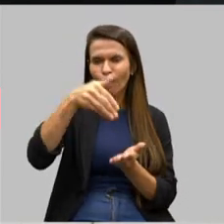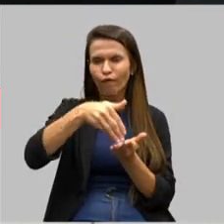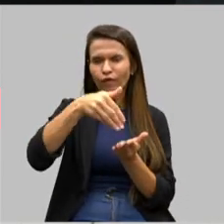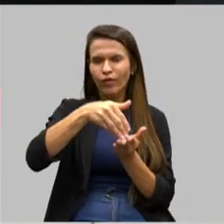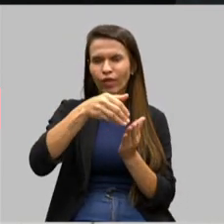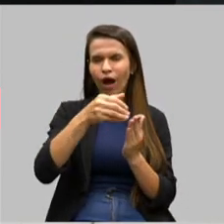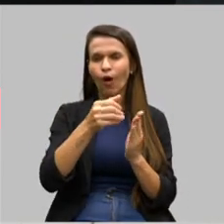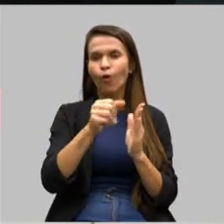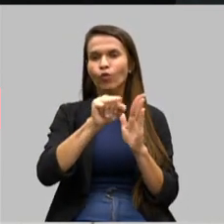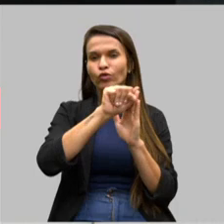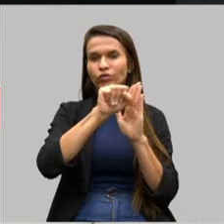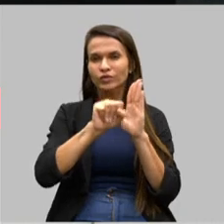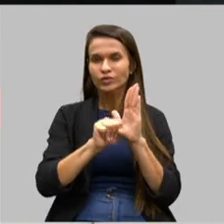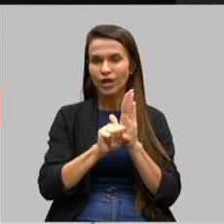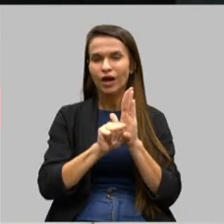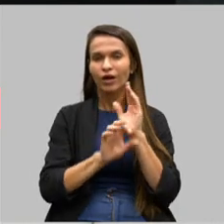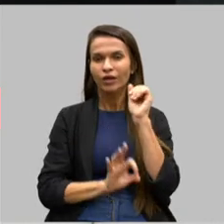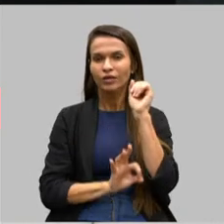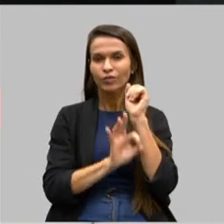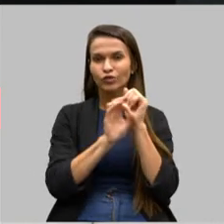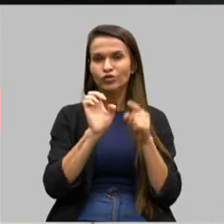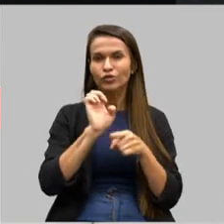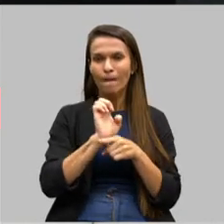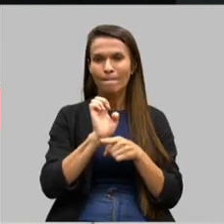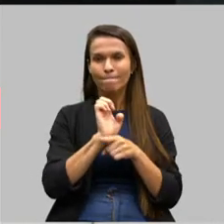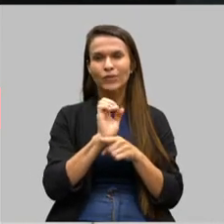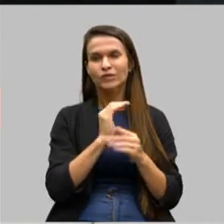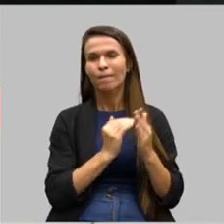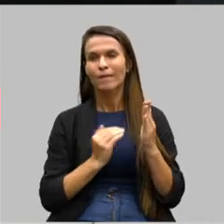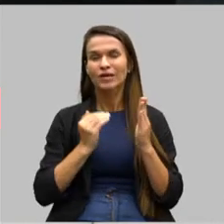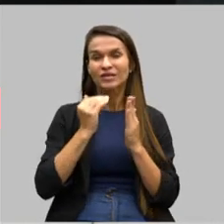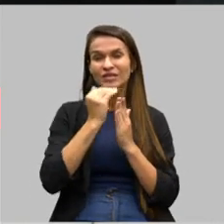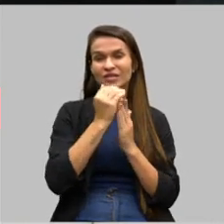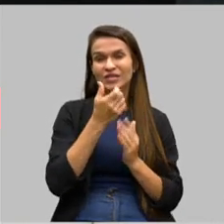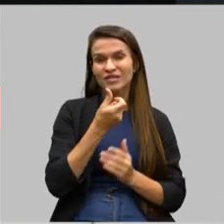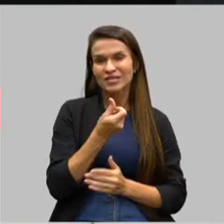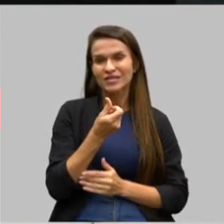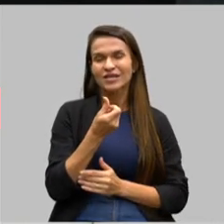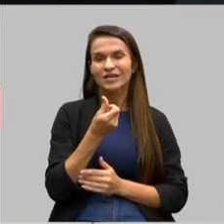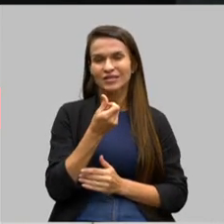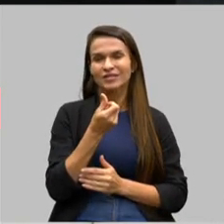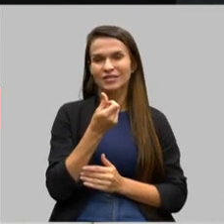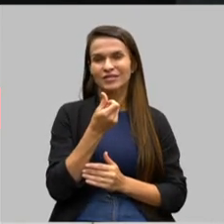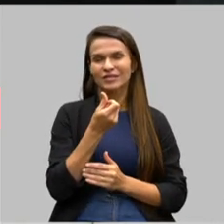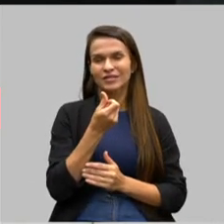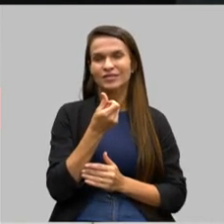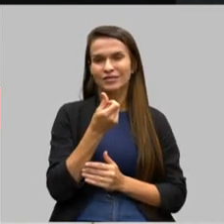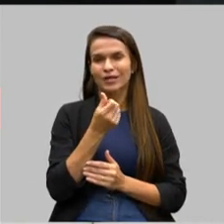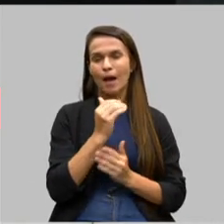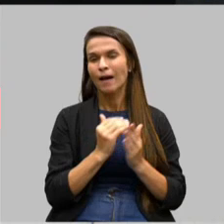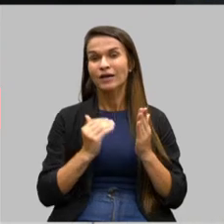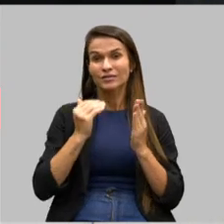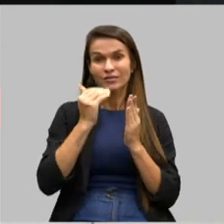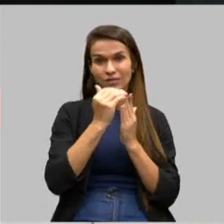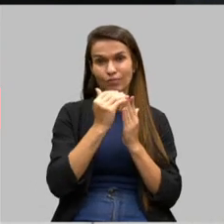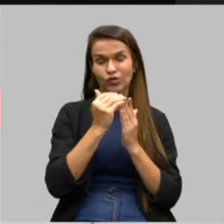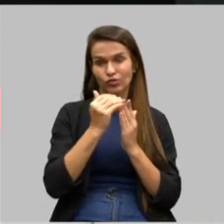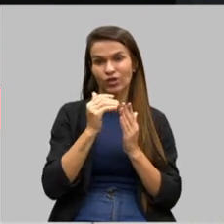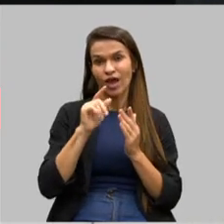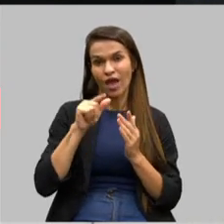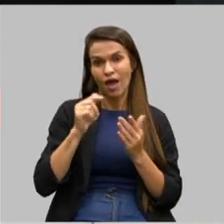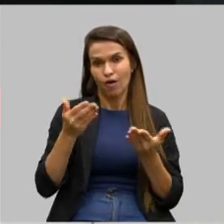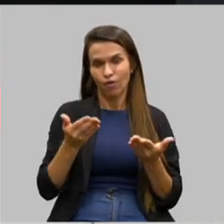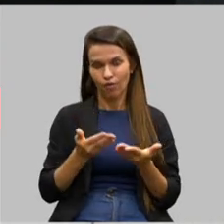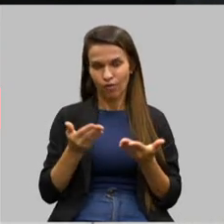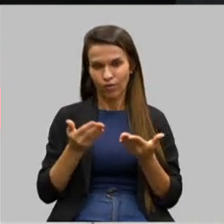a temperatura no estado pode chegar a mais de 6 graus centígrados acima do que já é hoje. A